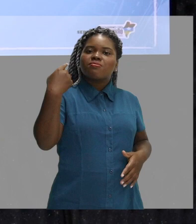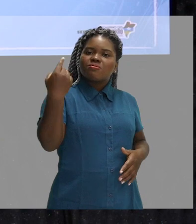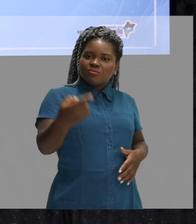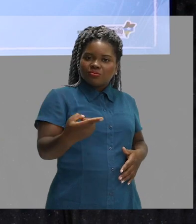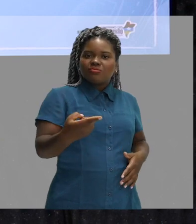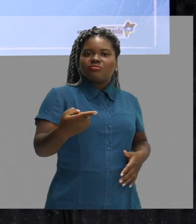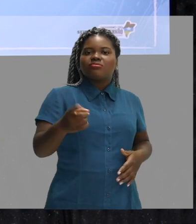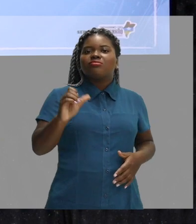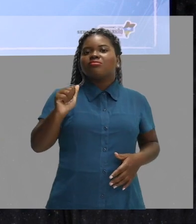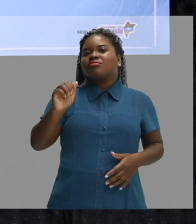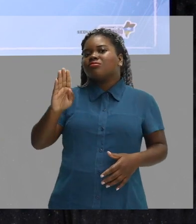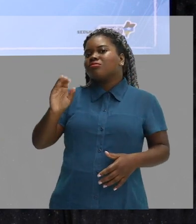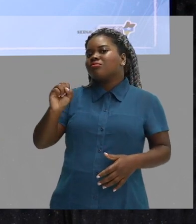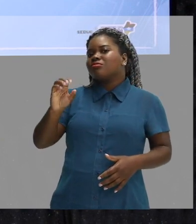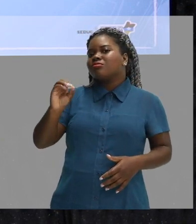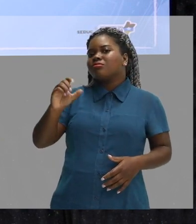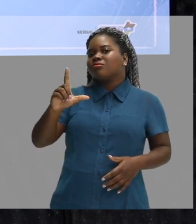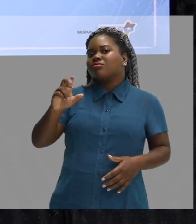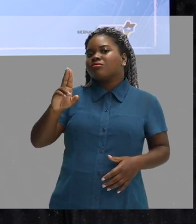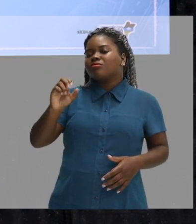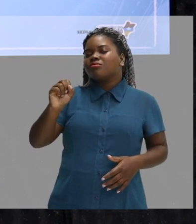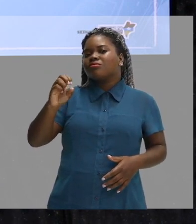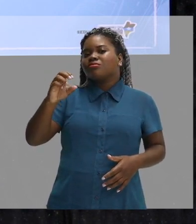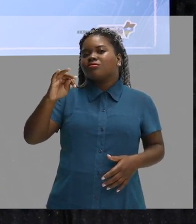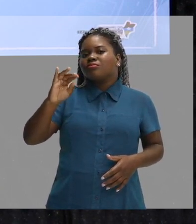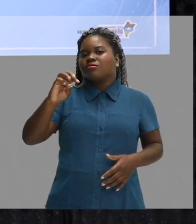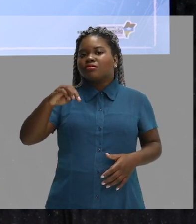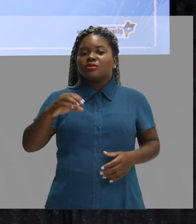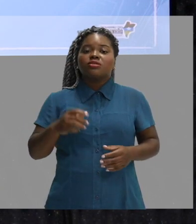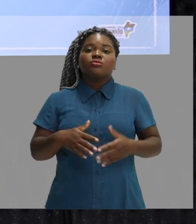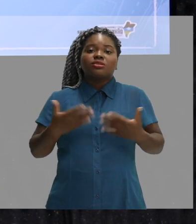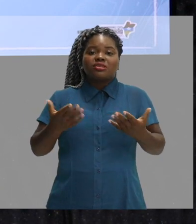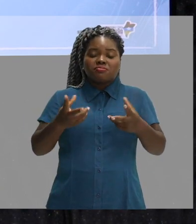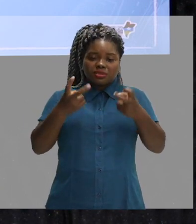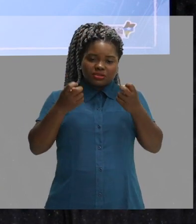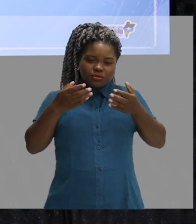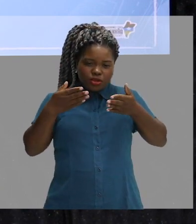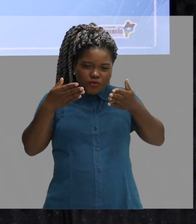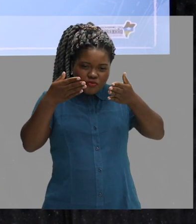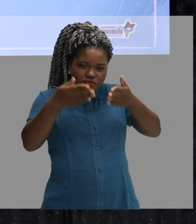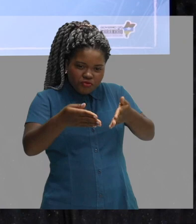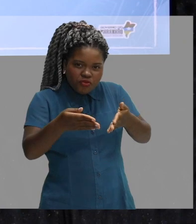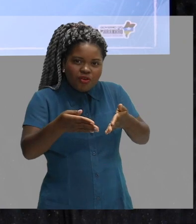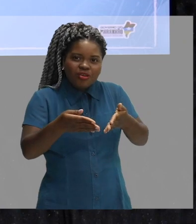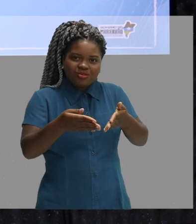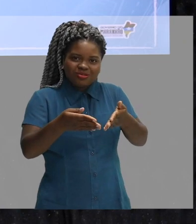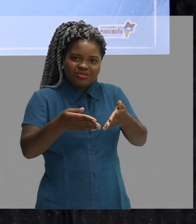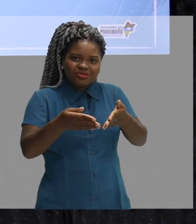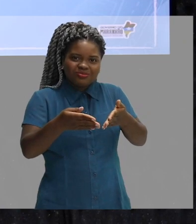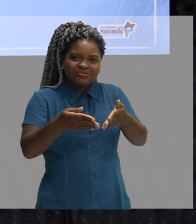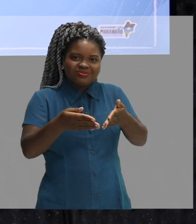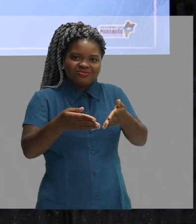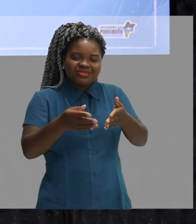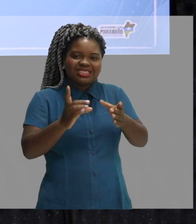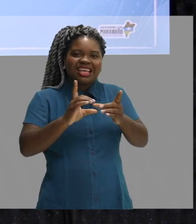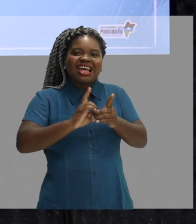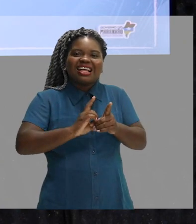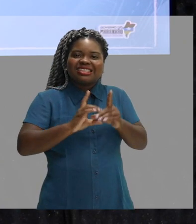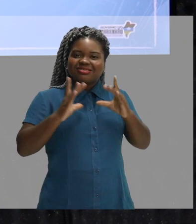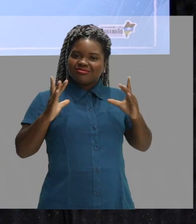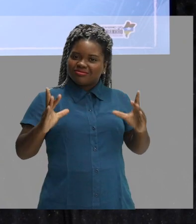você percebia uma enorme centralização do poder político na mão dos reis, que governavam com